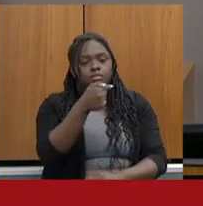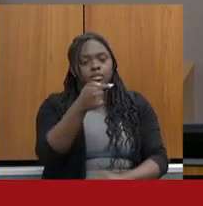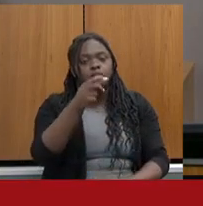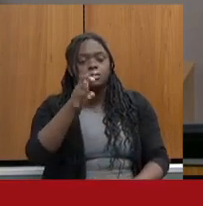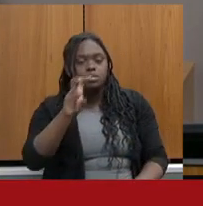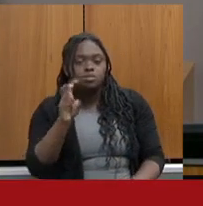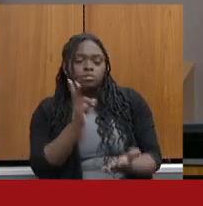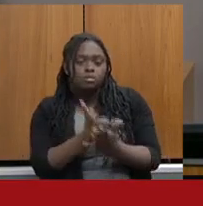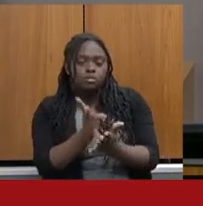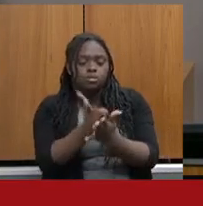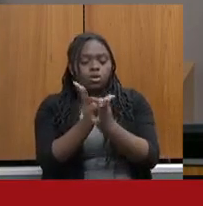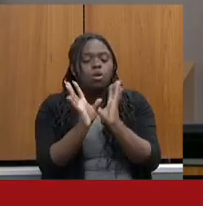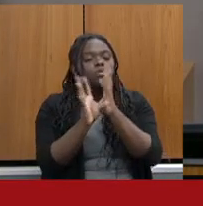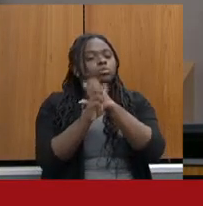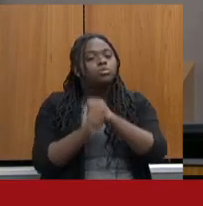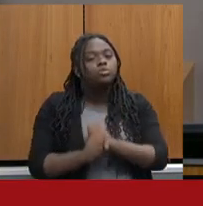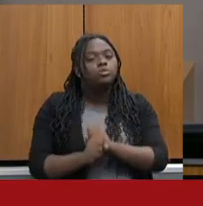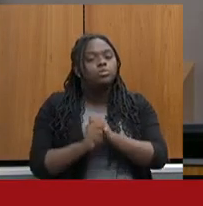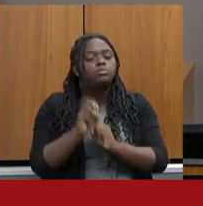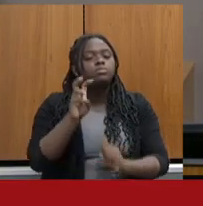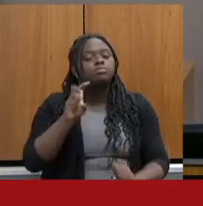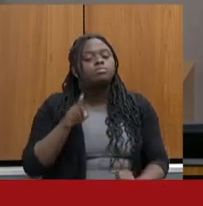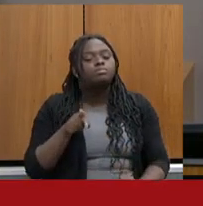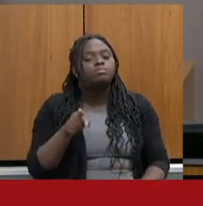perfazendo aí um total de